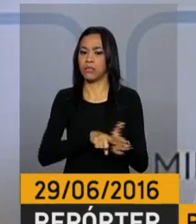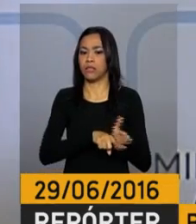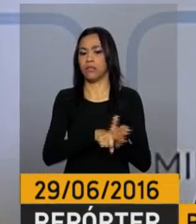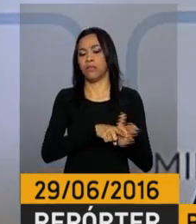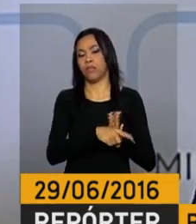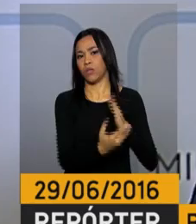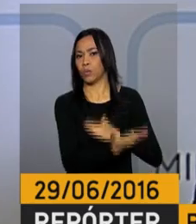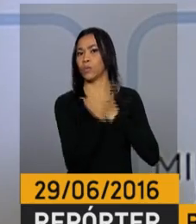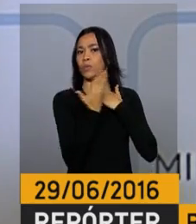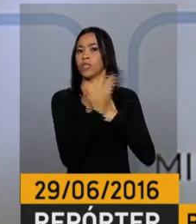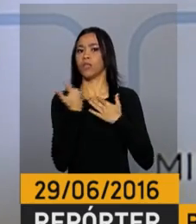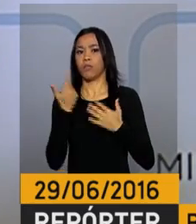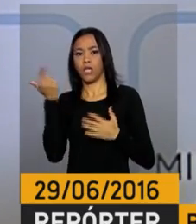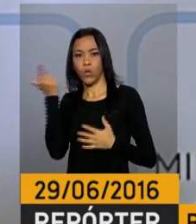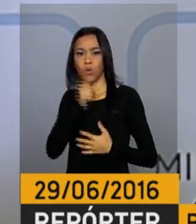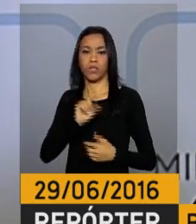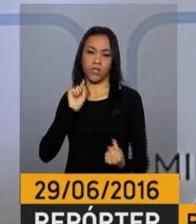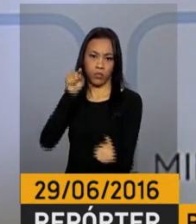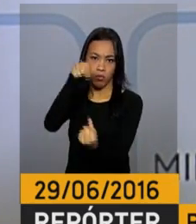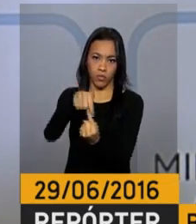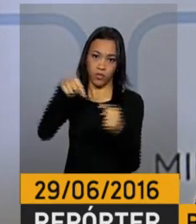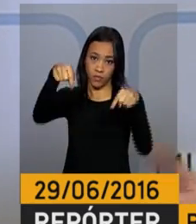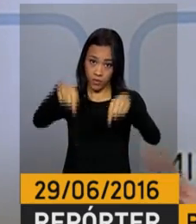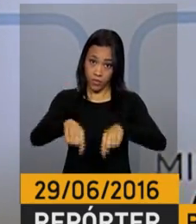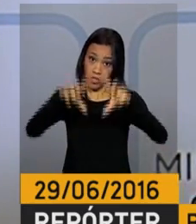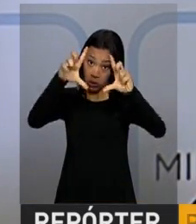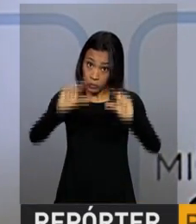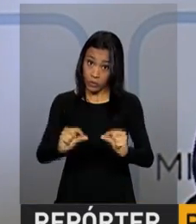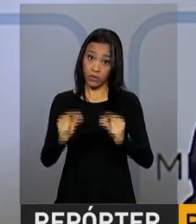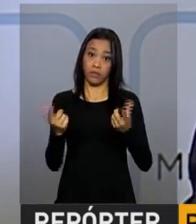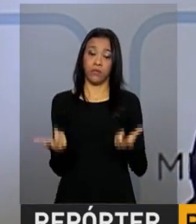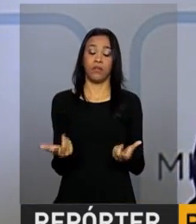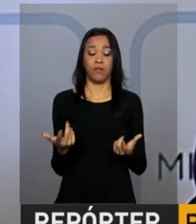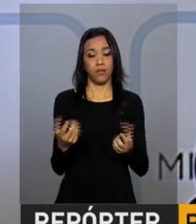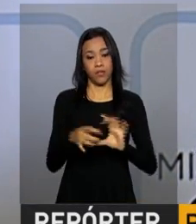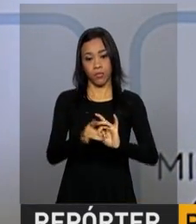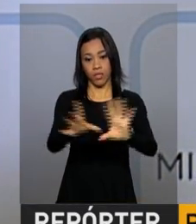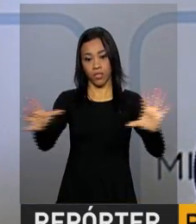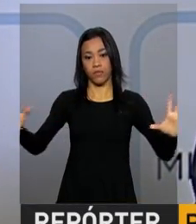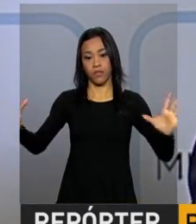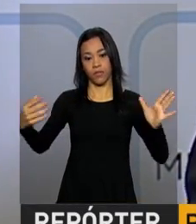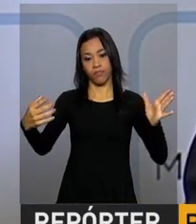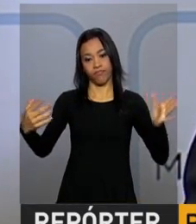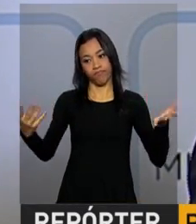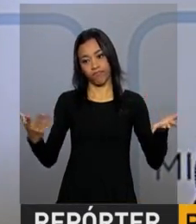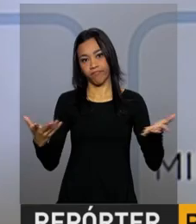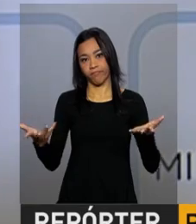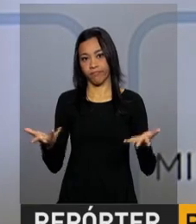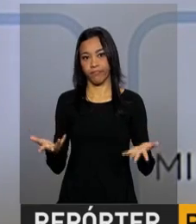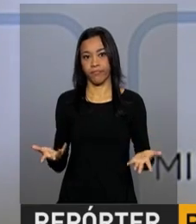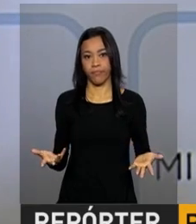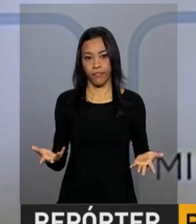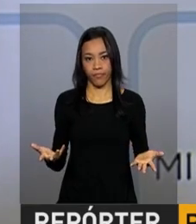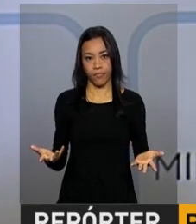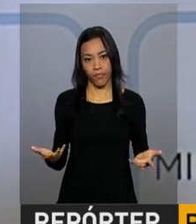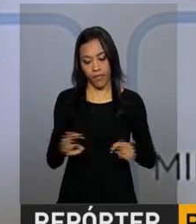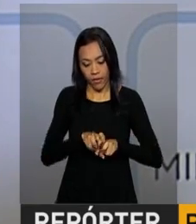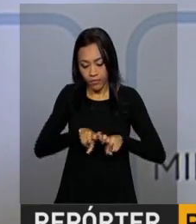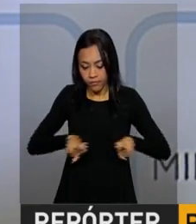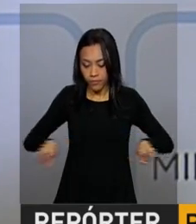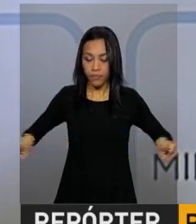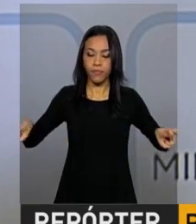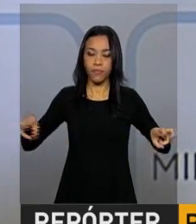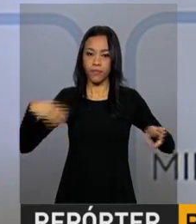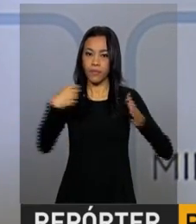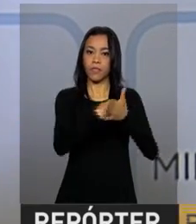essa para que esses objetivos sejam alcançados né estamos à disposição eh nós aqui da mesa para